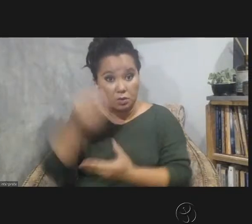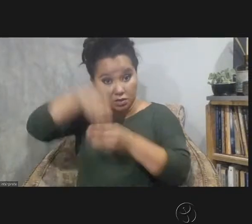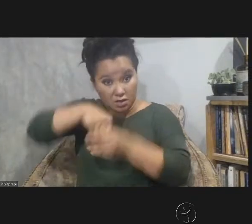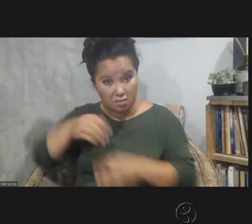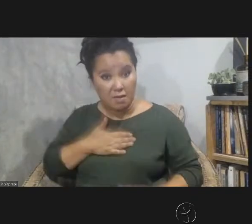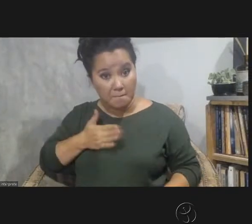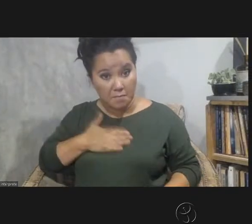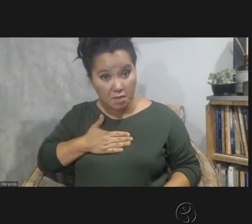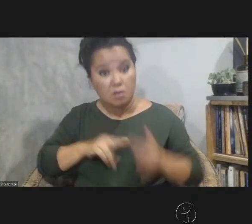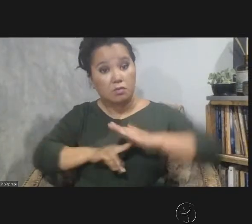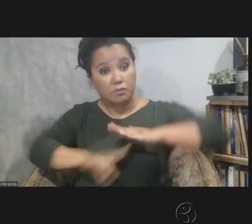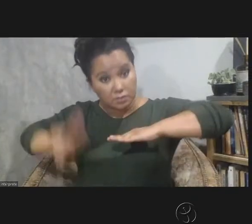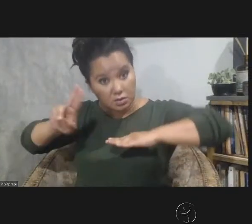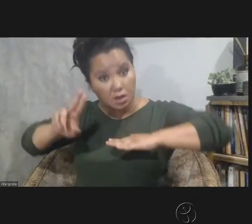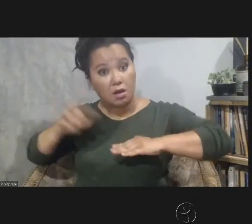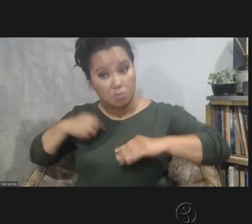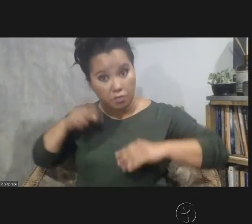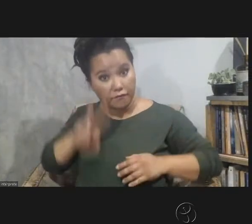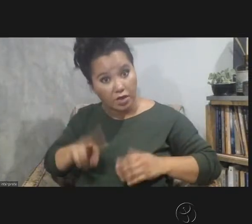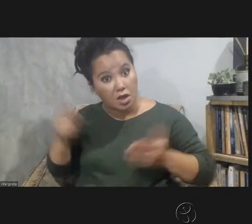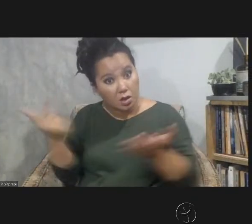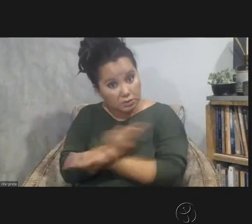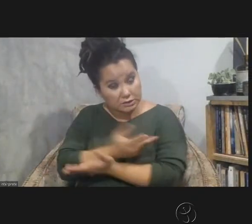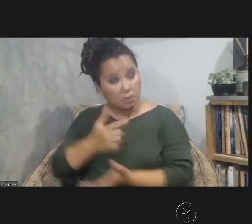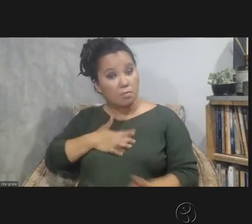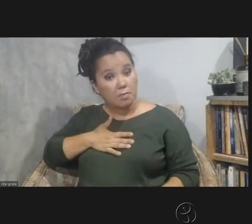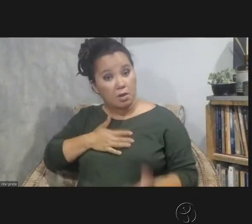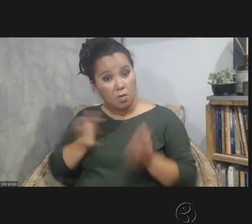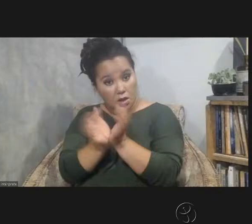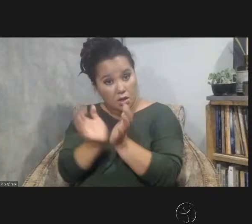minha equipe, no